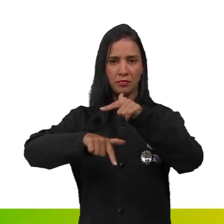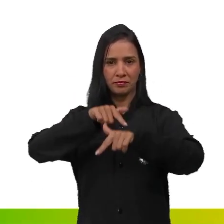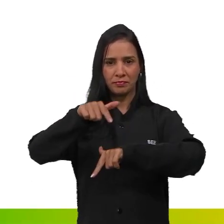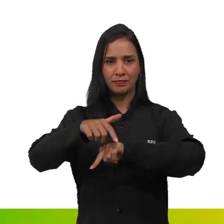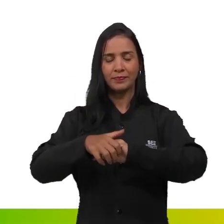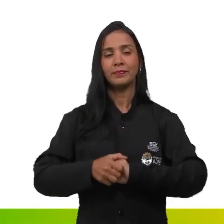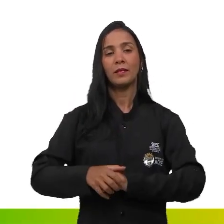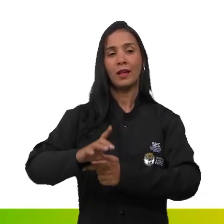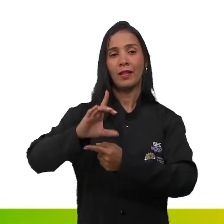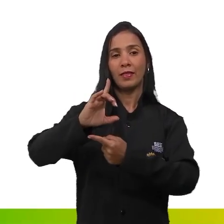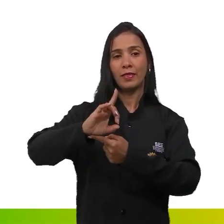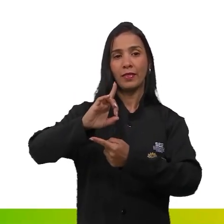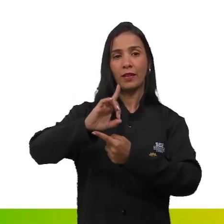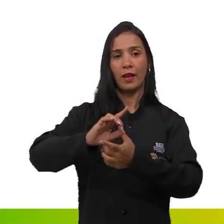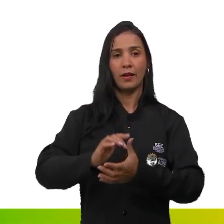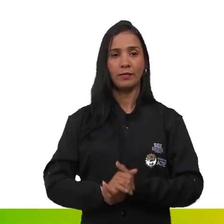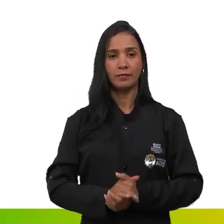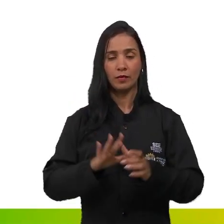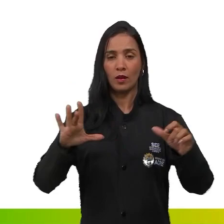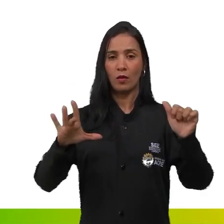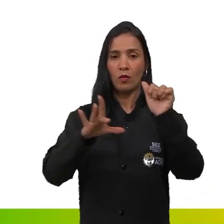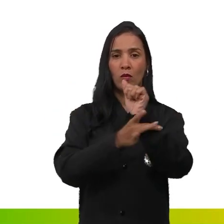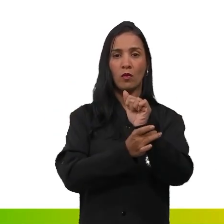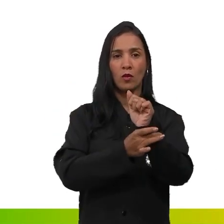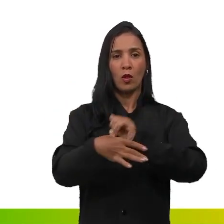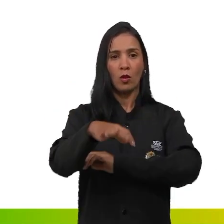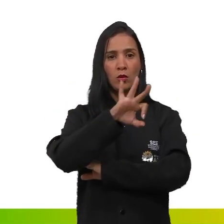D: fortalecimento militar e